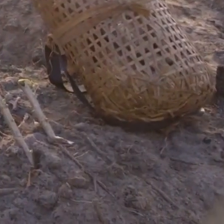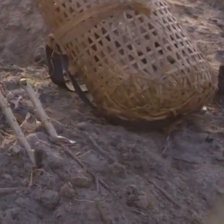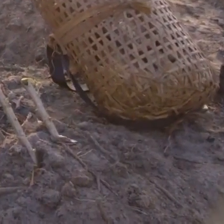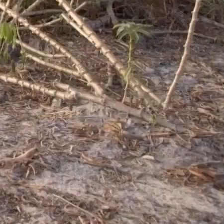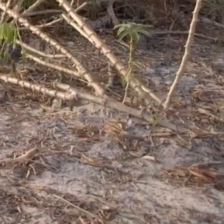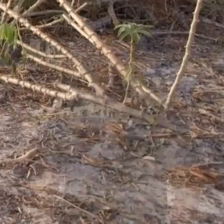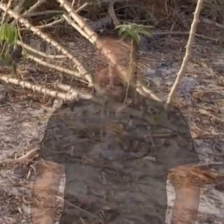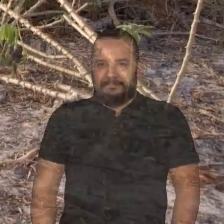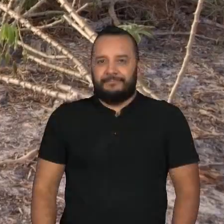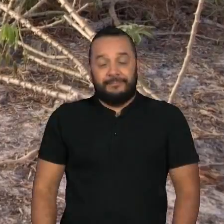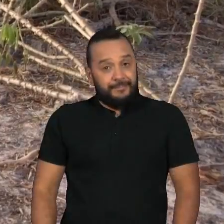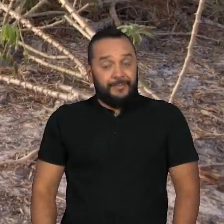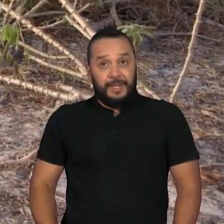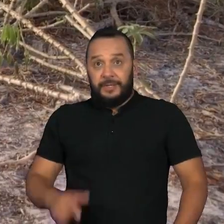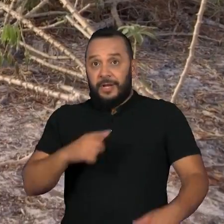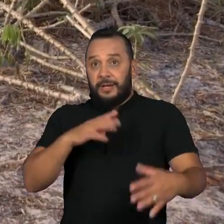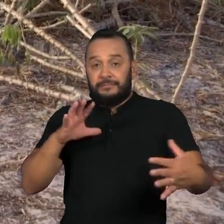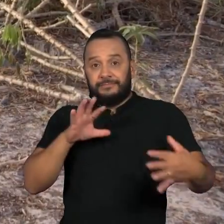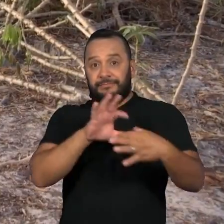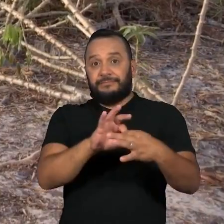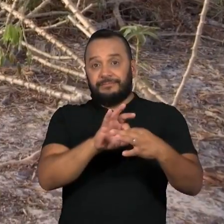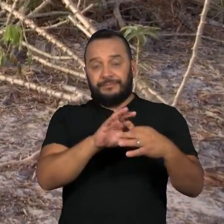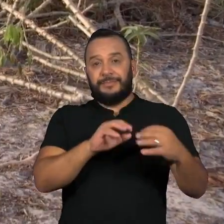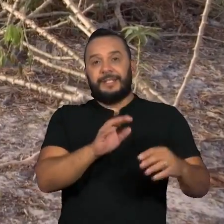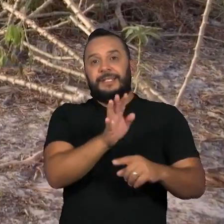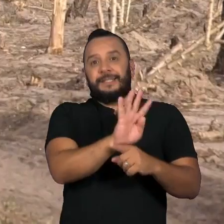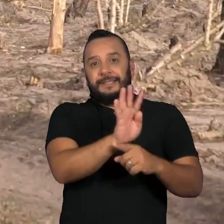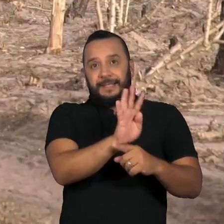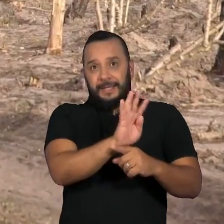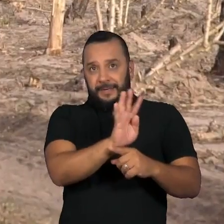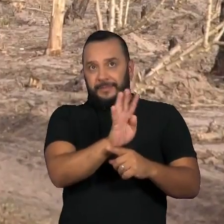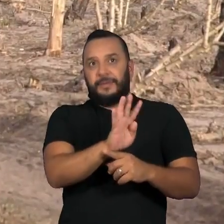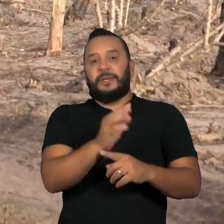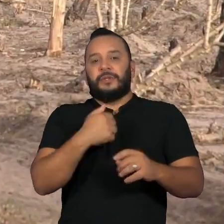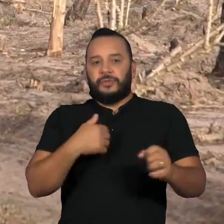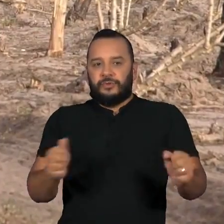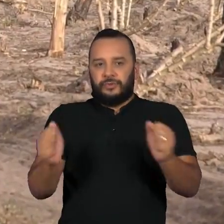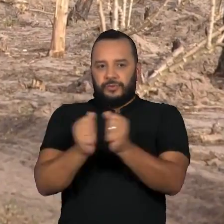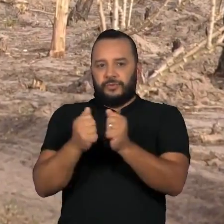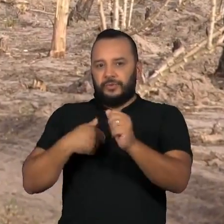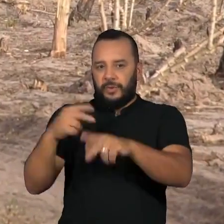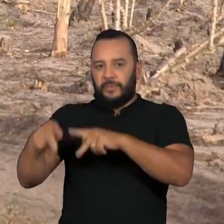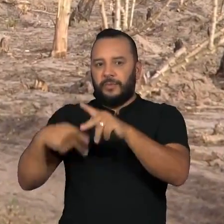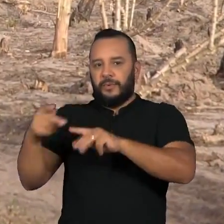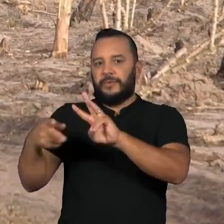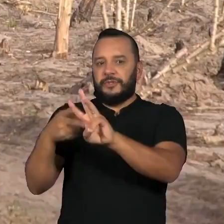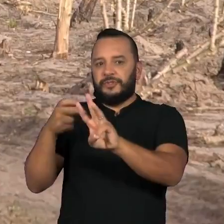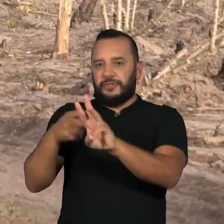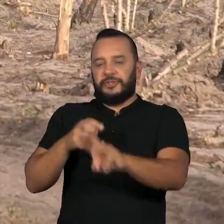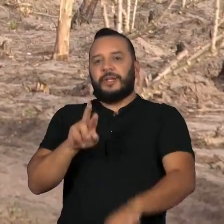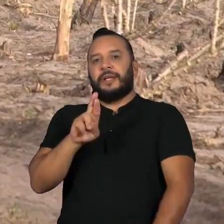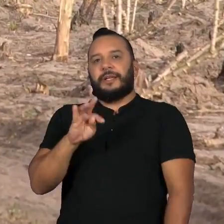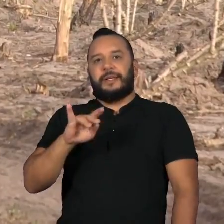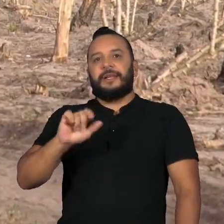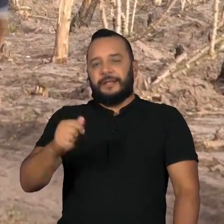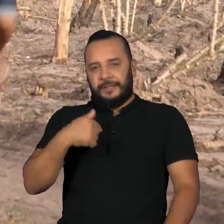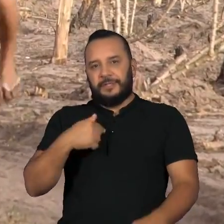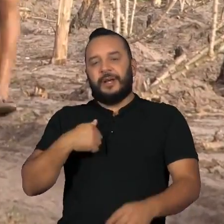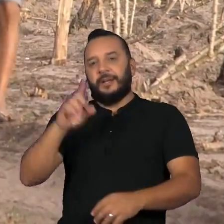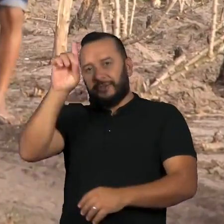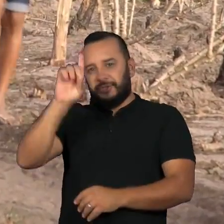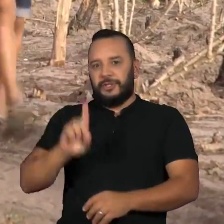A ligação com o cinema floresceu junto ao povo Enauenê-Nauê. Rita Carelli dirigiu o curta A Era